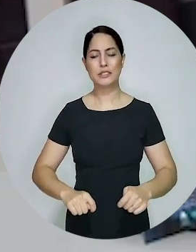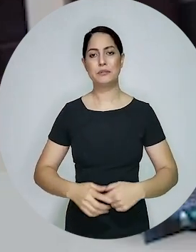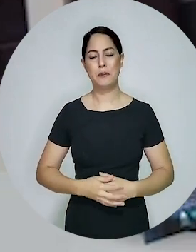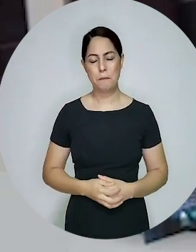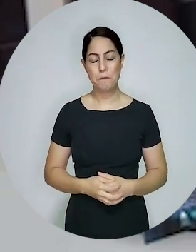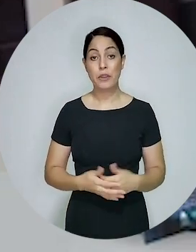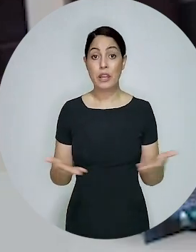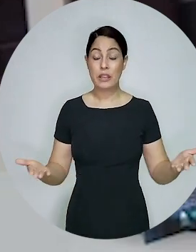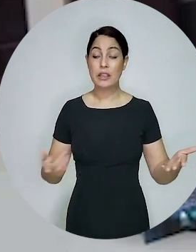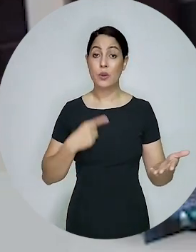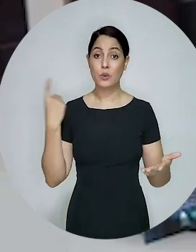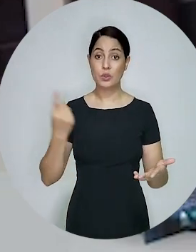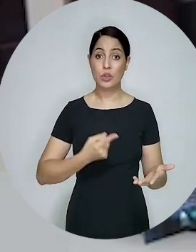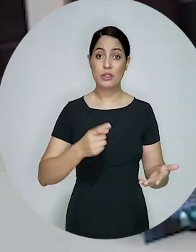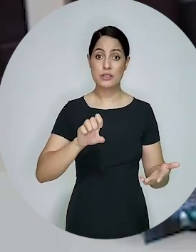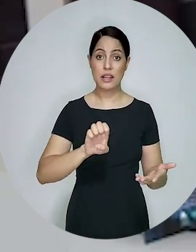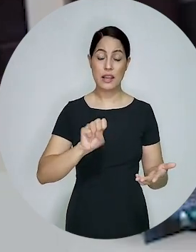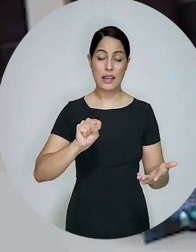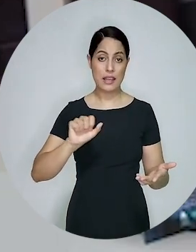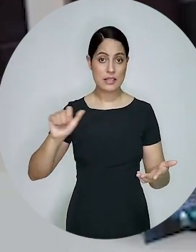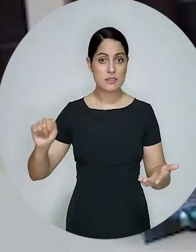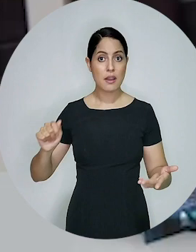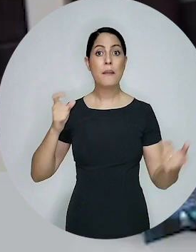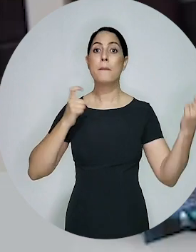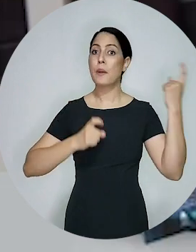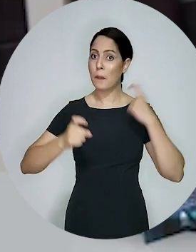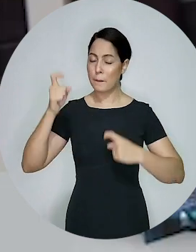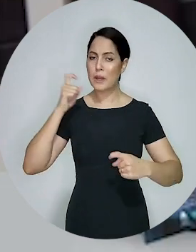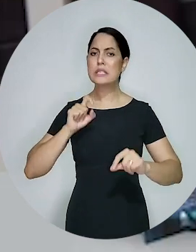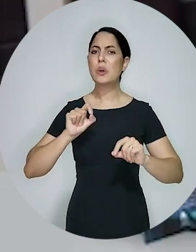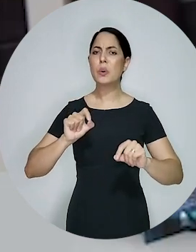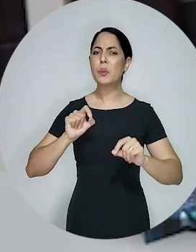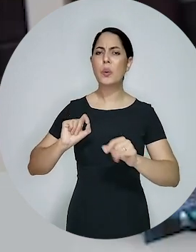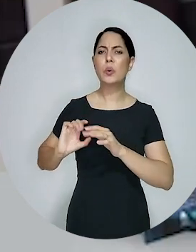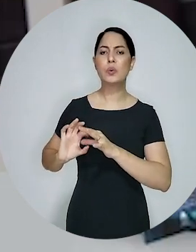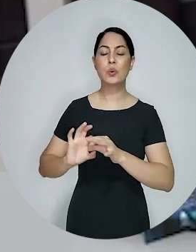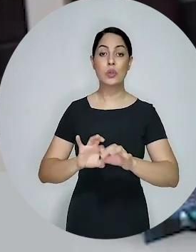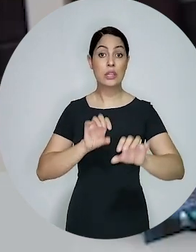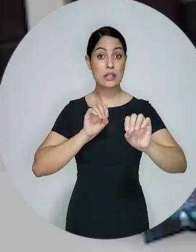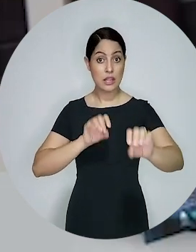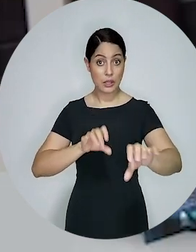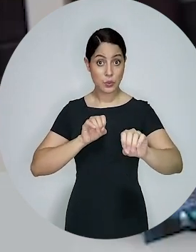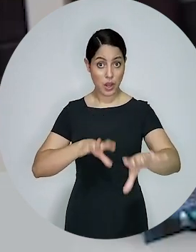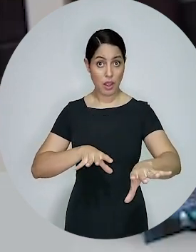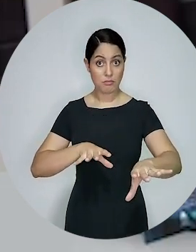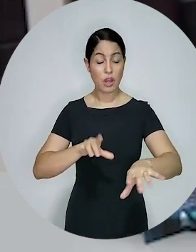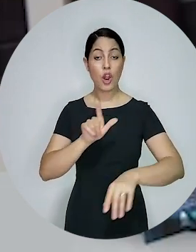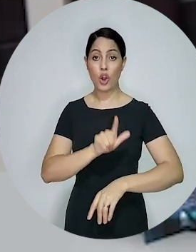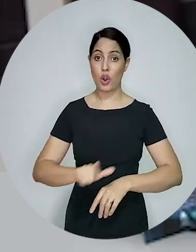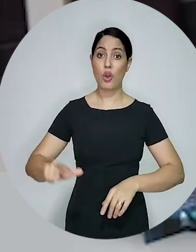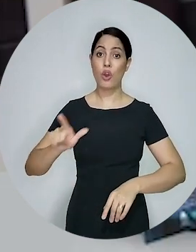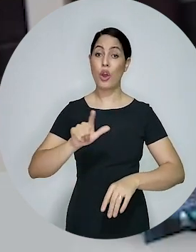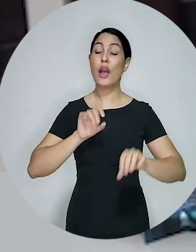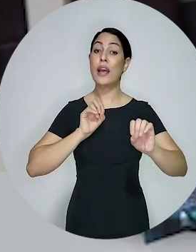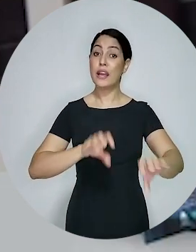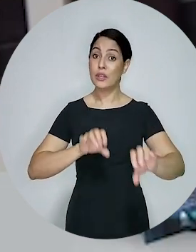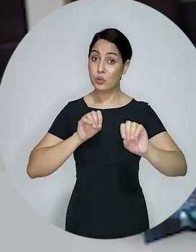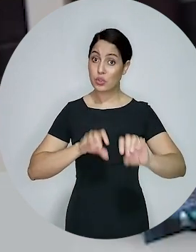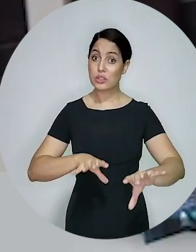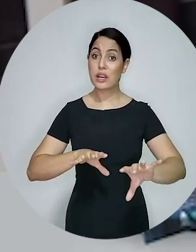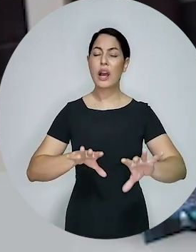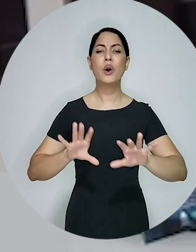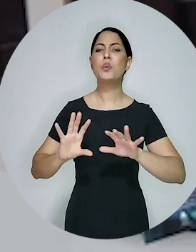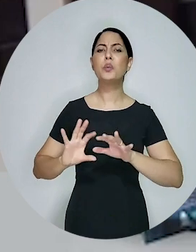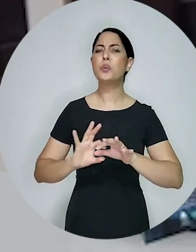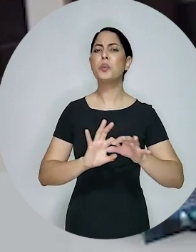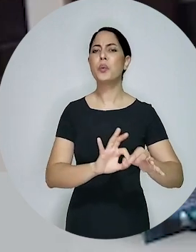do local onde ele está. E a ESA tem essa preocupação de educar, no bom sentido,